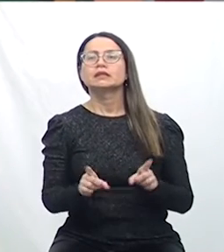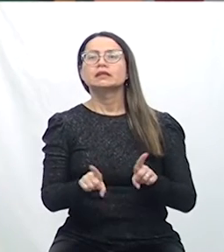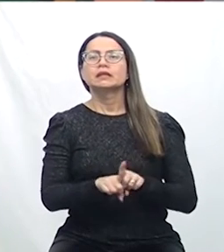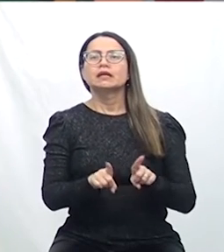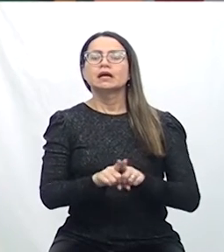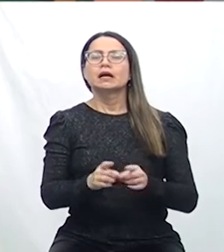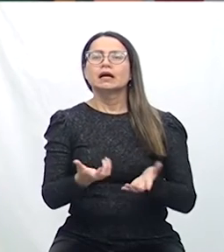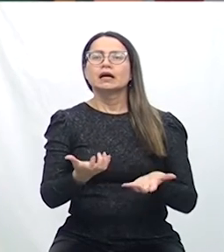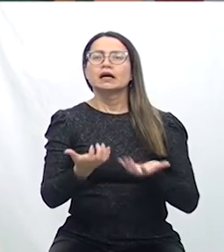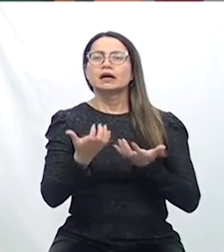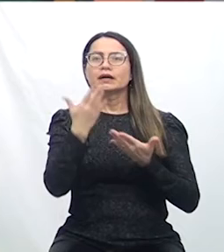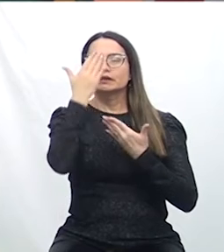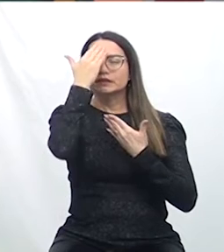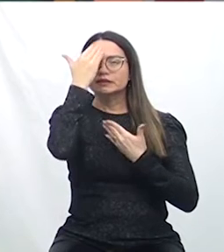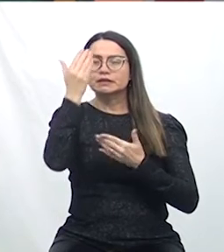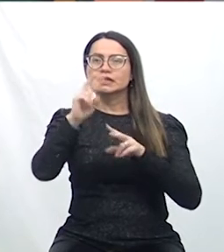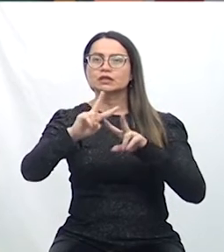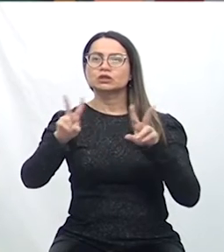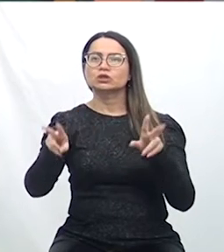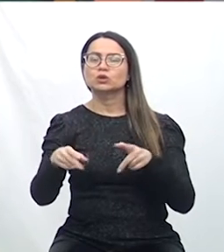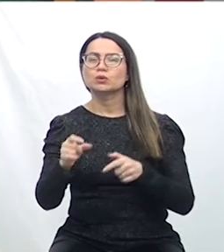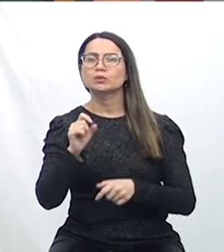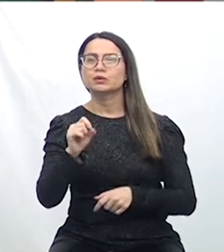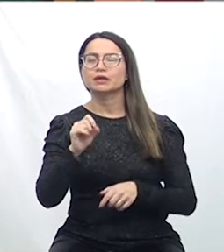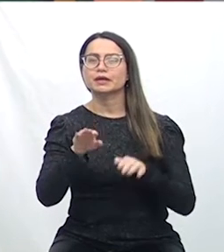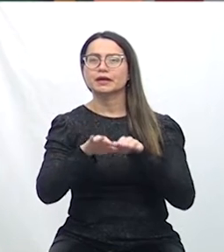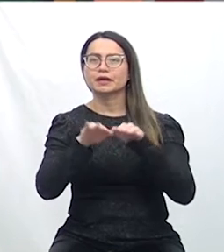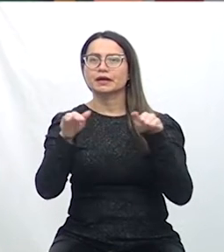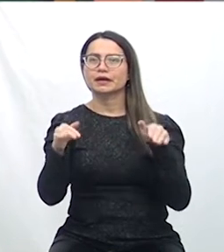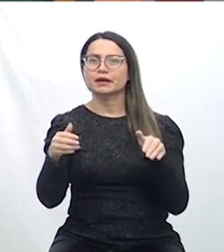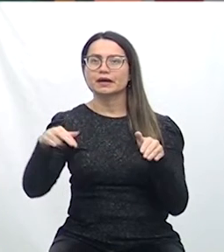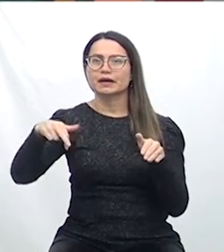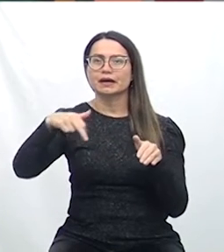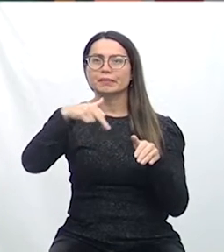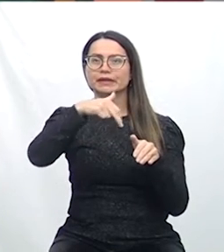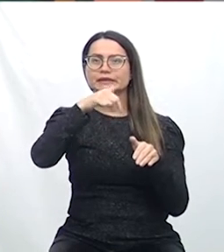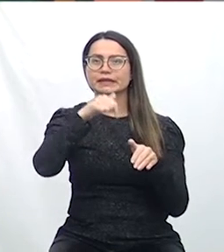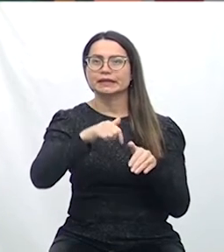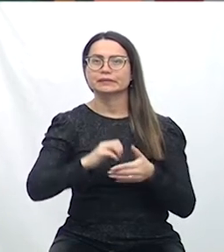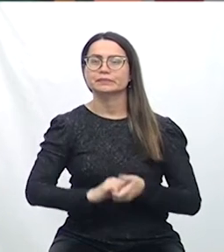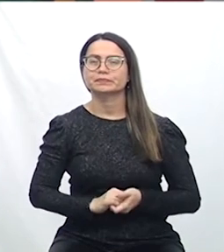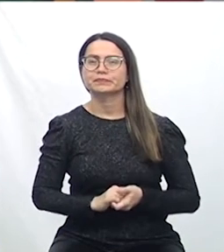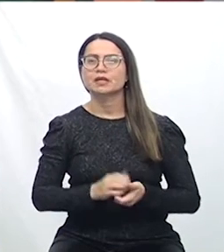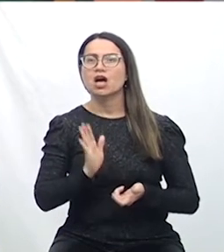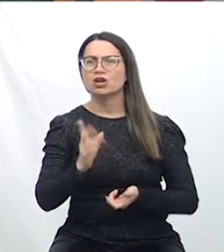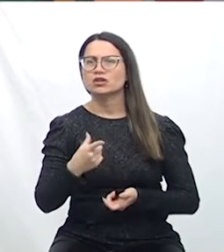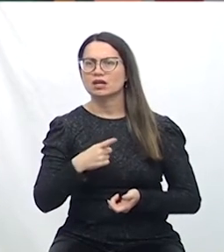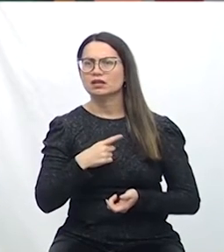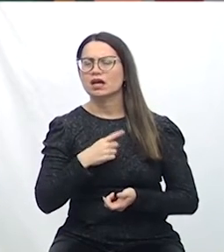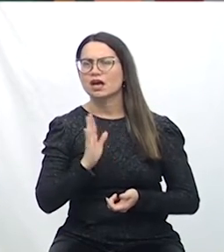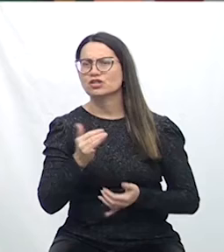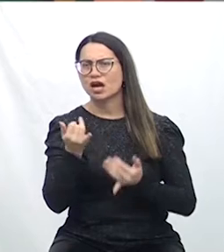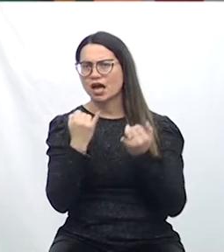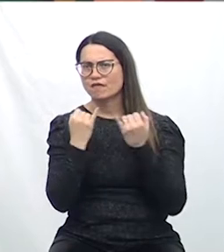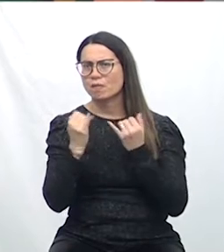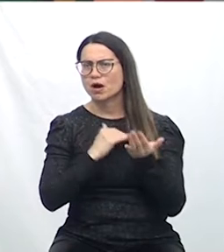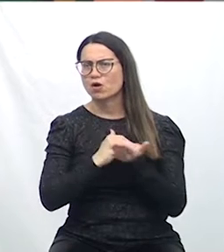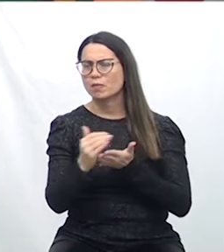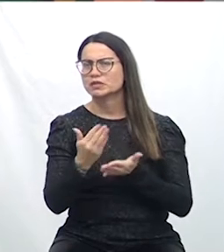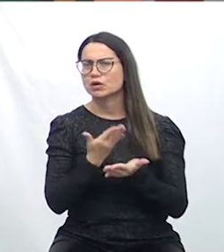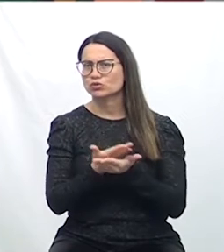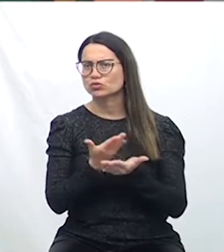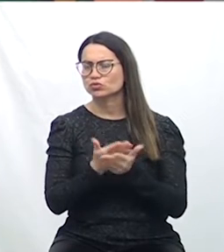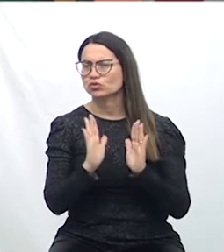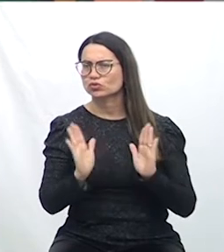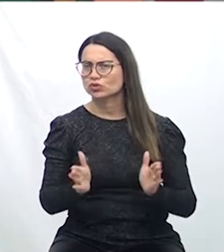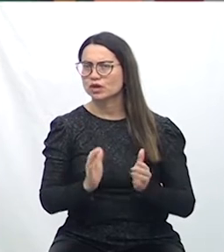requerimento acerca da passarela daquele local, né? Então, já existe, eles informaram que já vão começar um estudo e a gente vai ajudar nesse